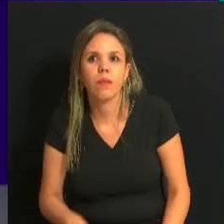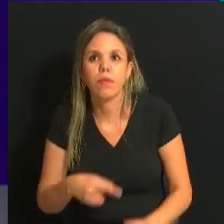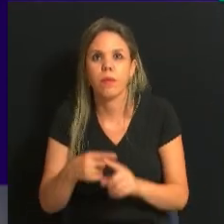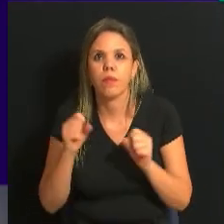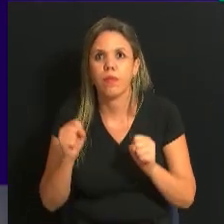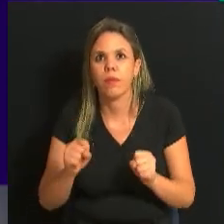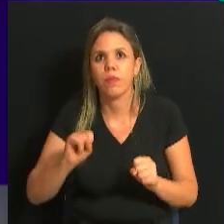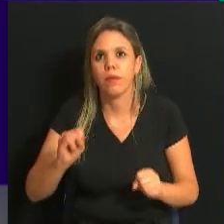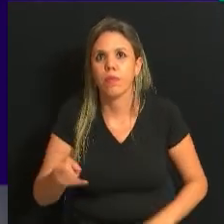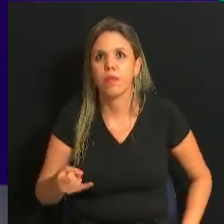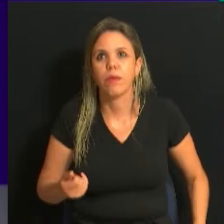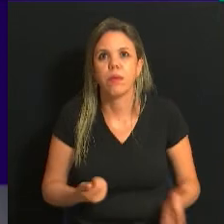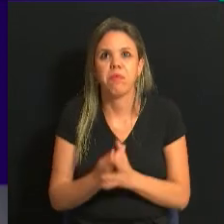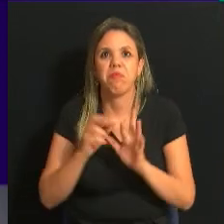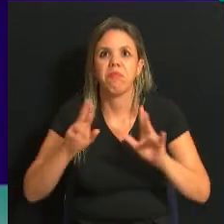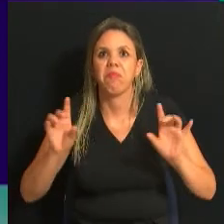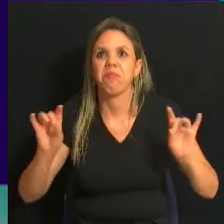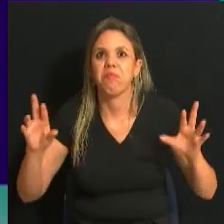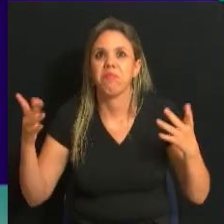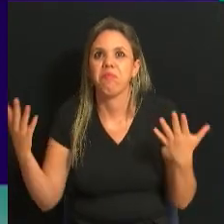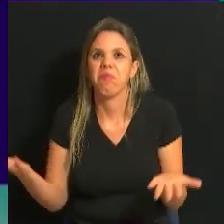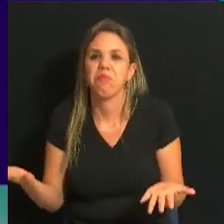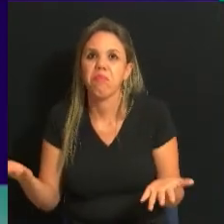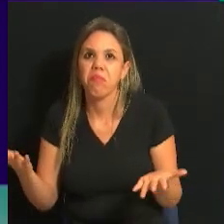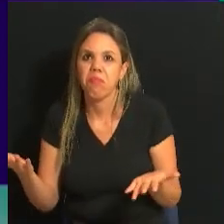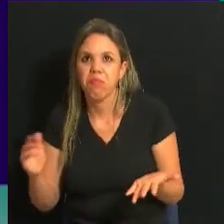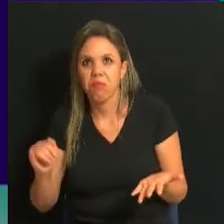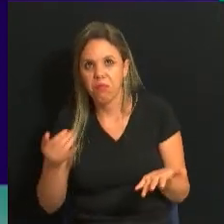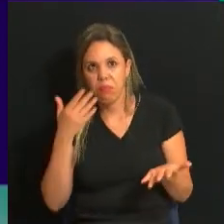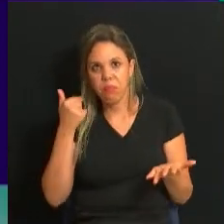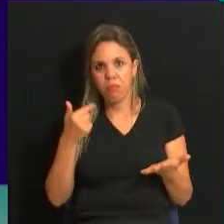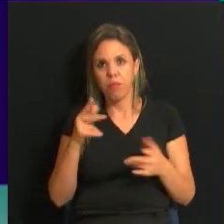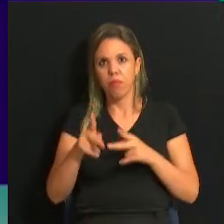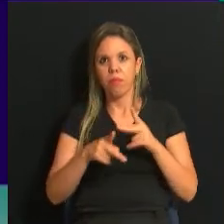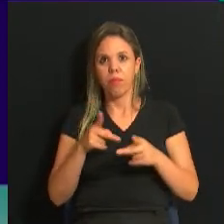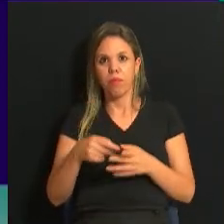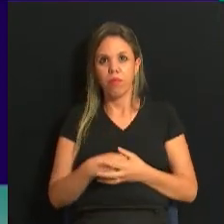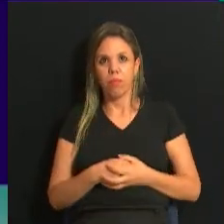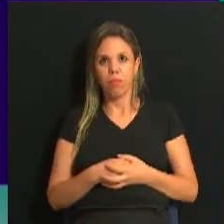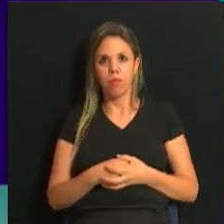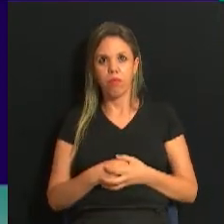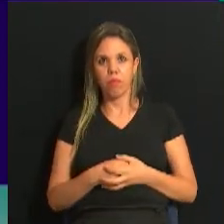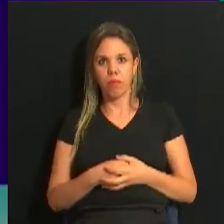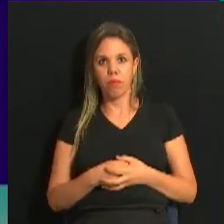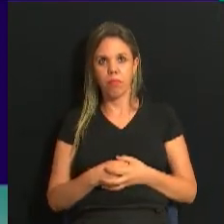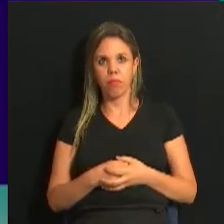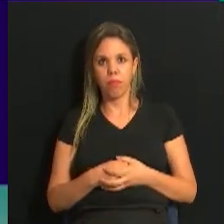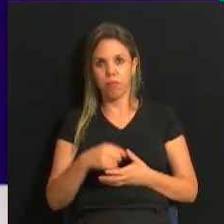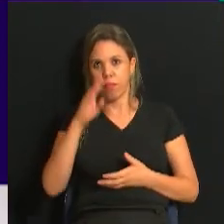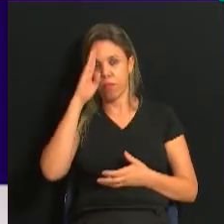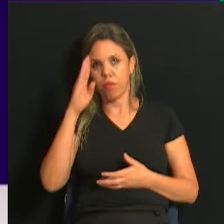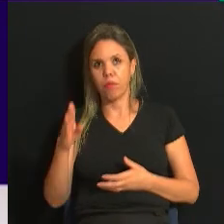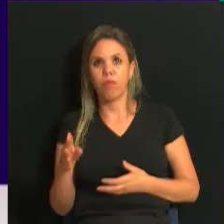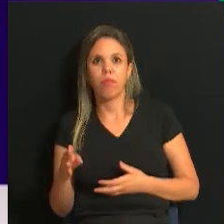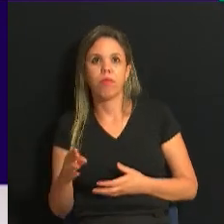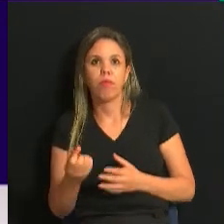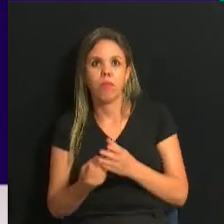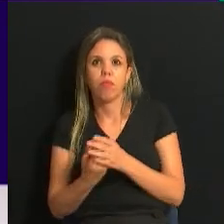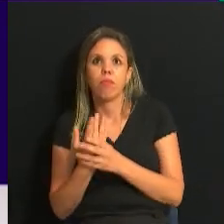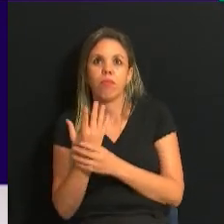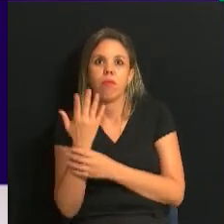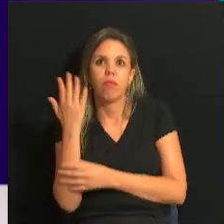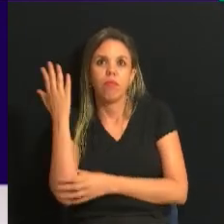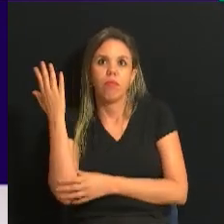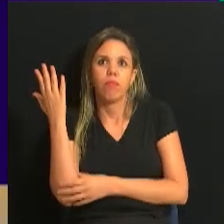adquirir plantas raras, muito apreciadas por colecionadores. Outro destaque são as plantas suculentas,